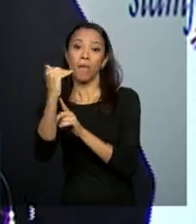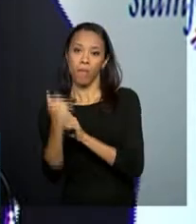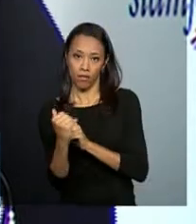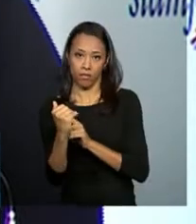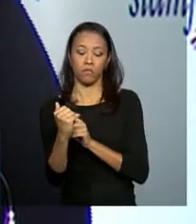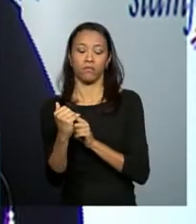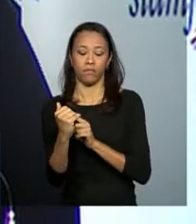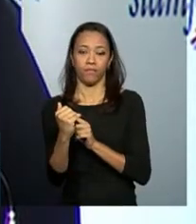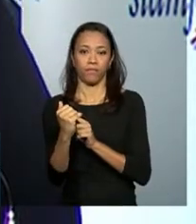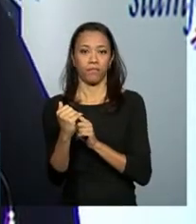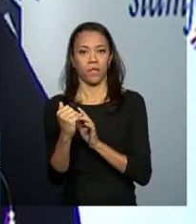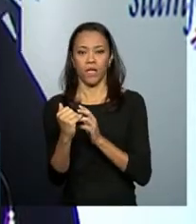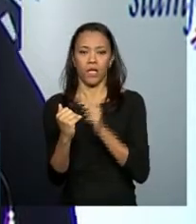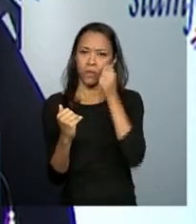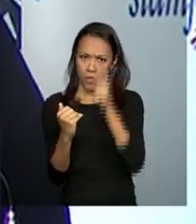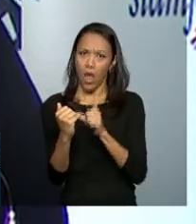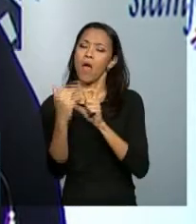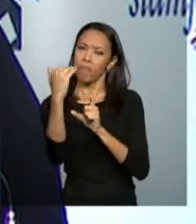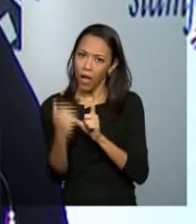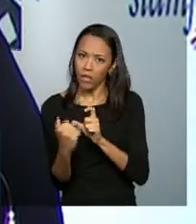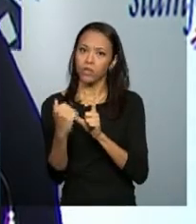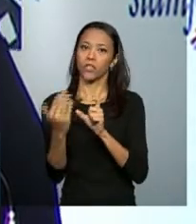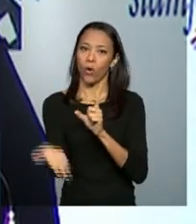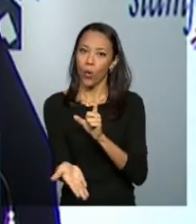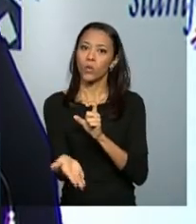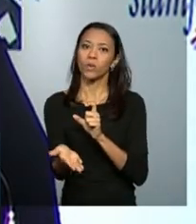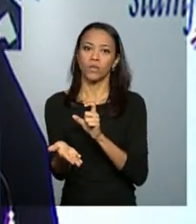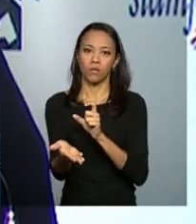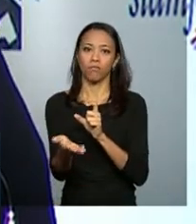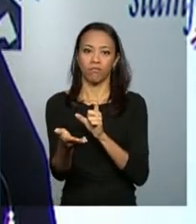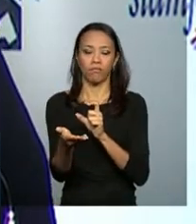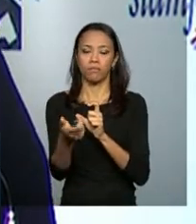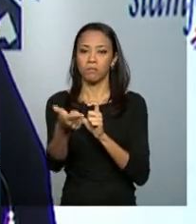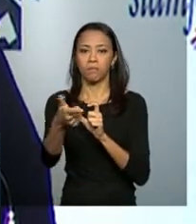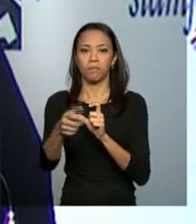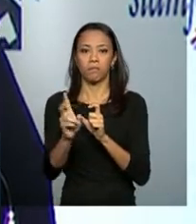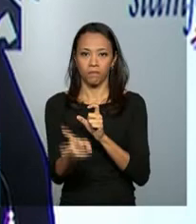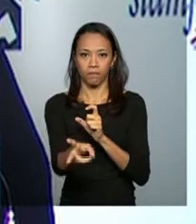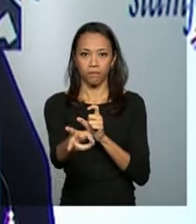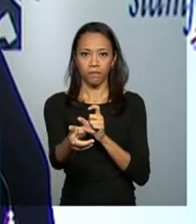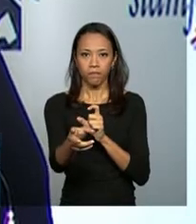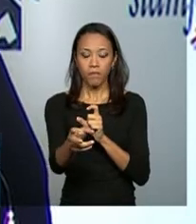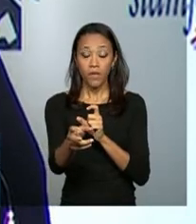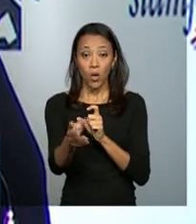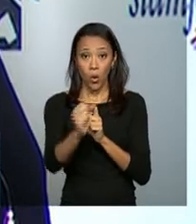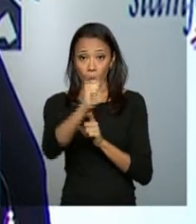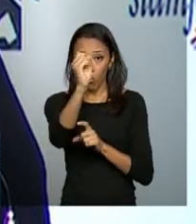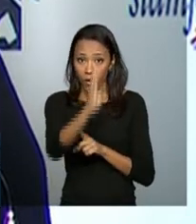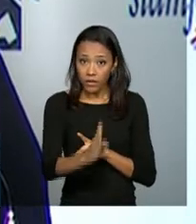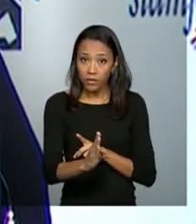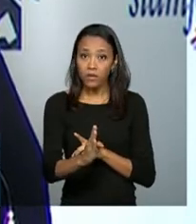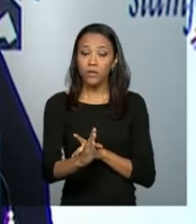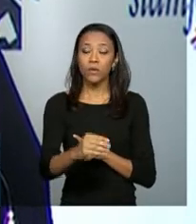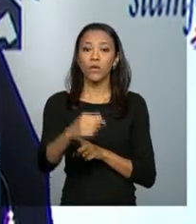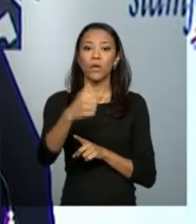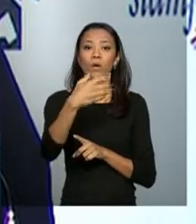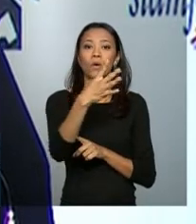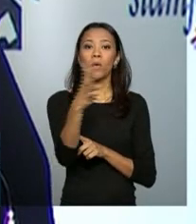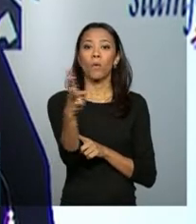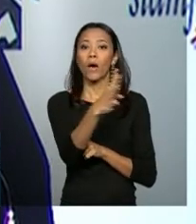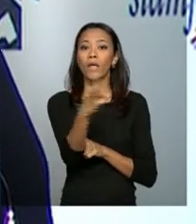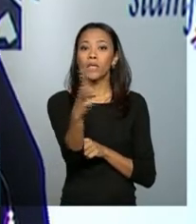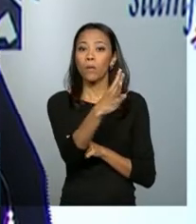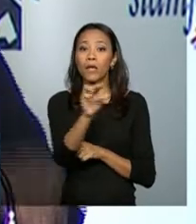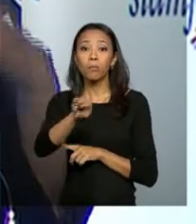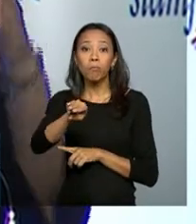mas não interessa, ela é baixa mesmo hoje, sem revisão. O país levou 44 milhões de pessoas